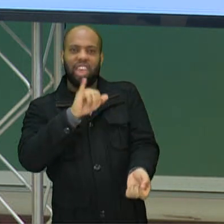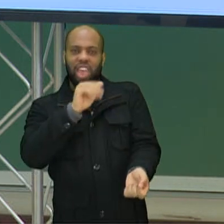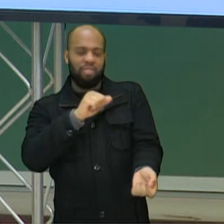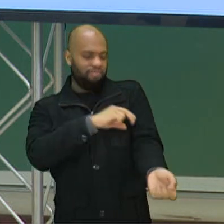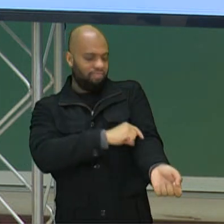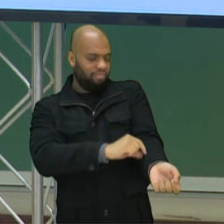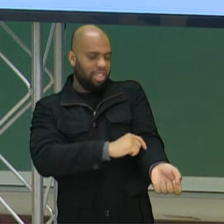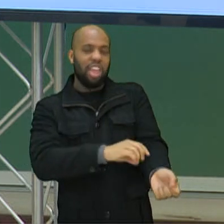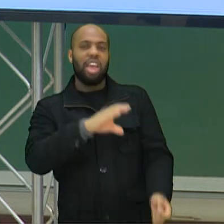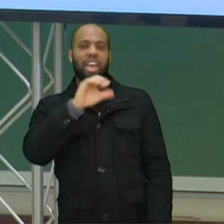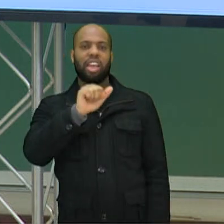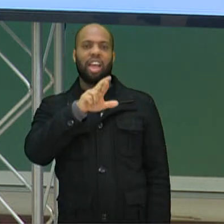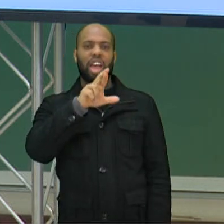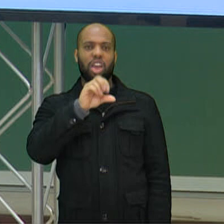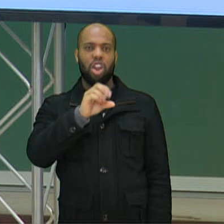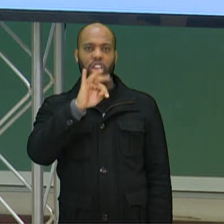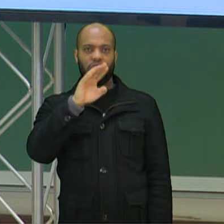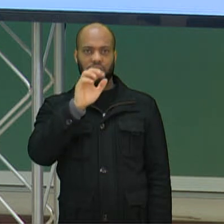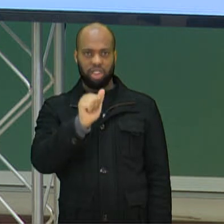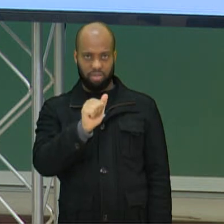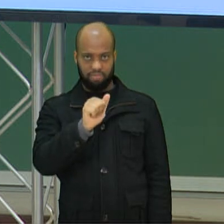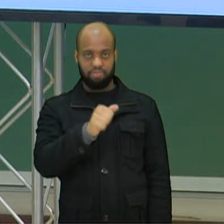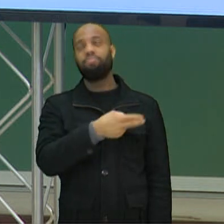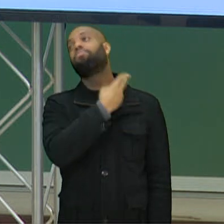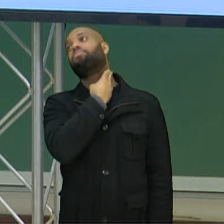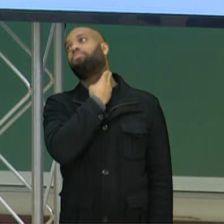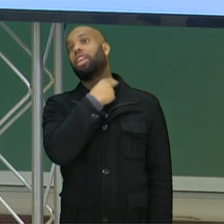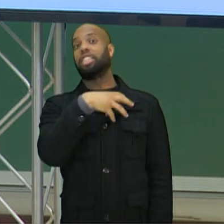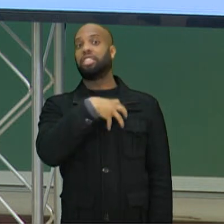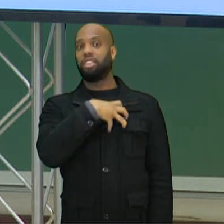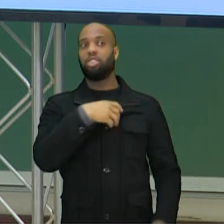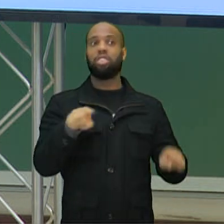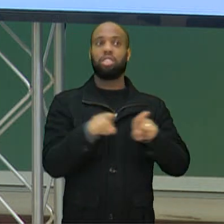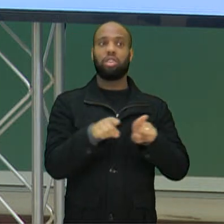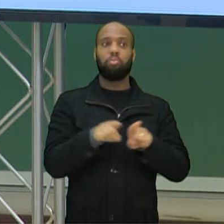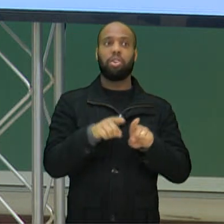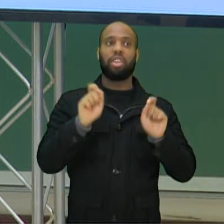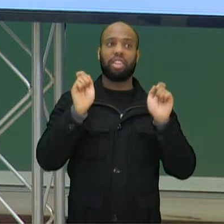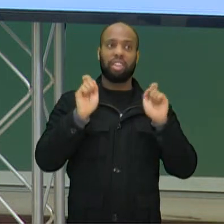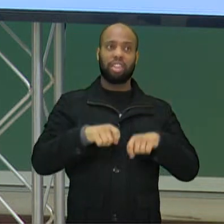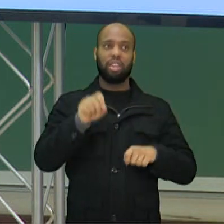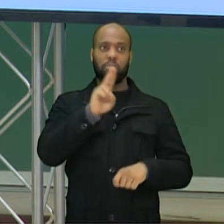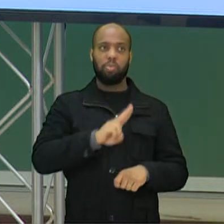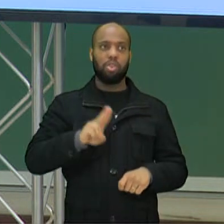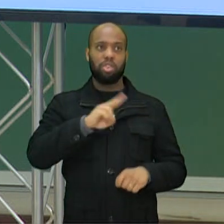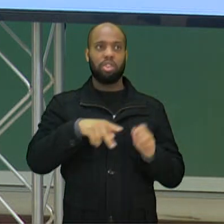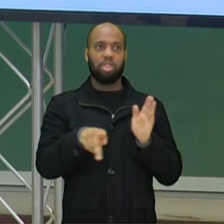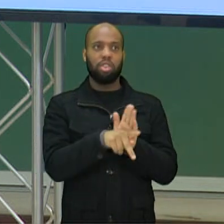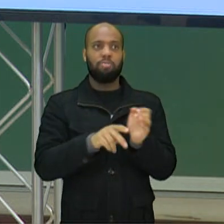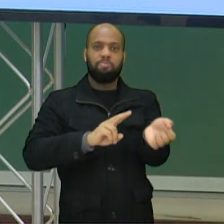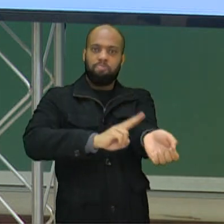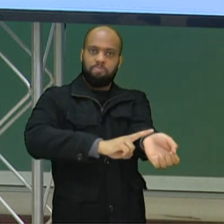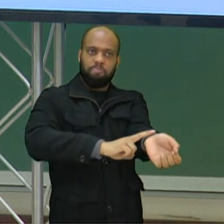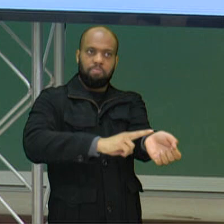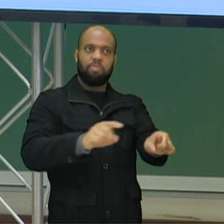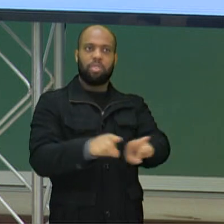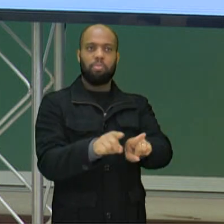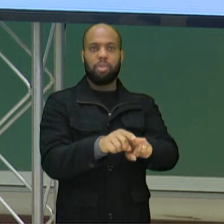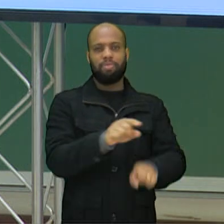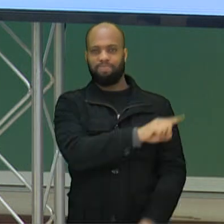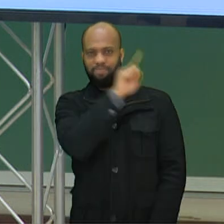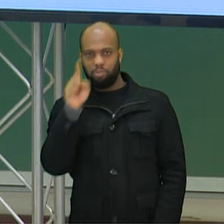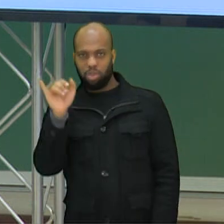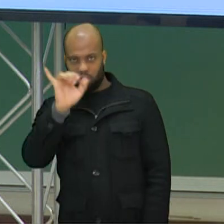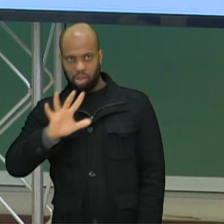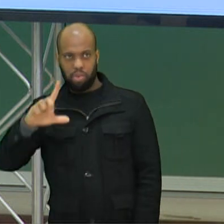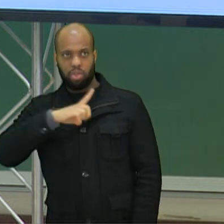outra imagem é por meio da verificação na artéria radial, aqui no antebraço. E do lado direito